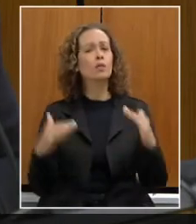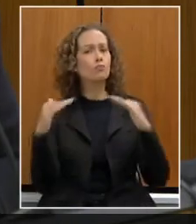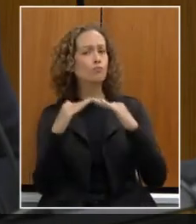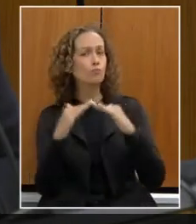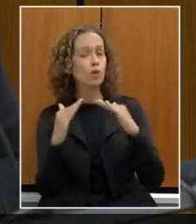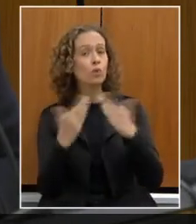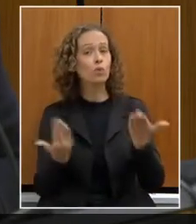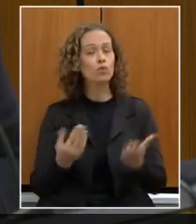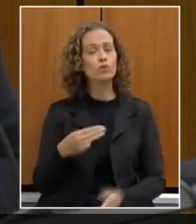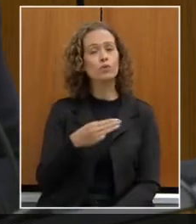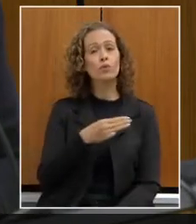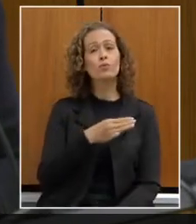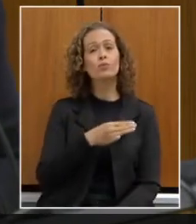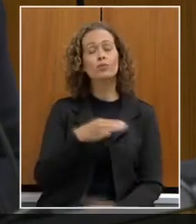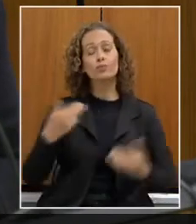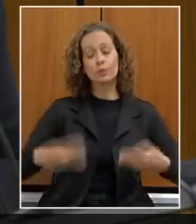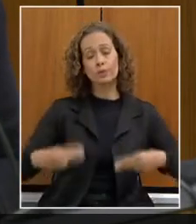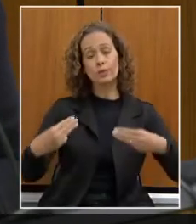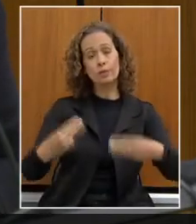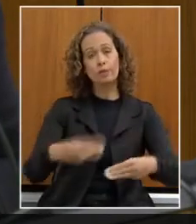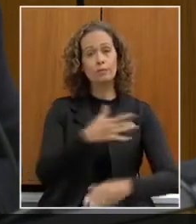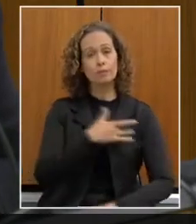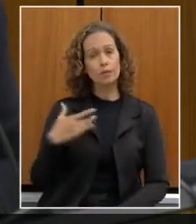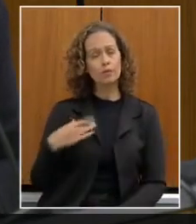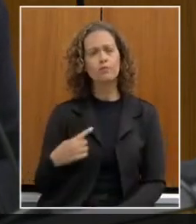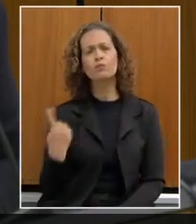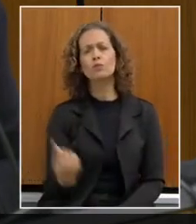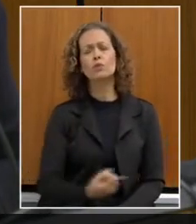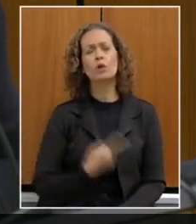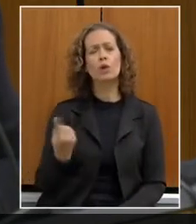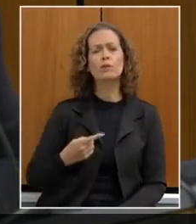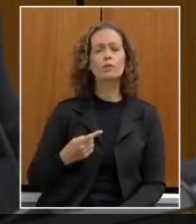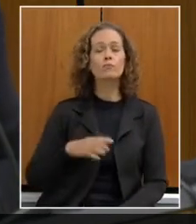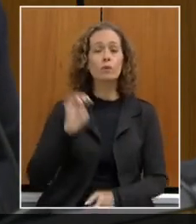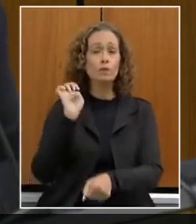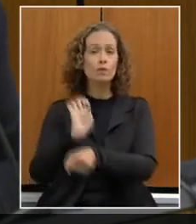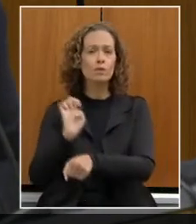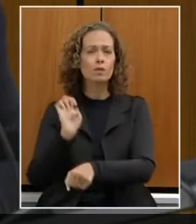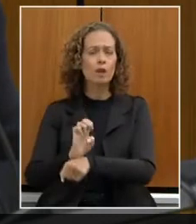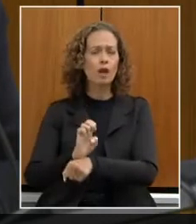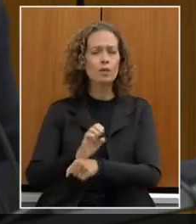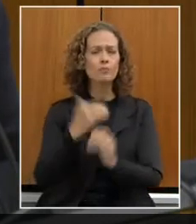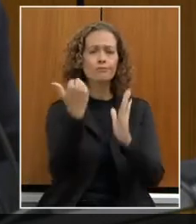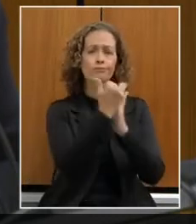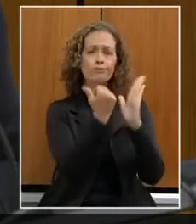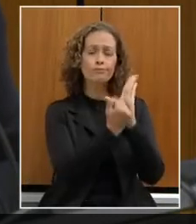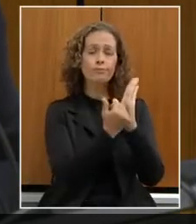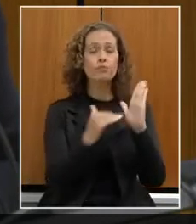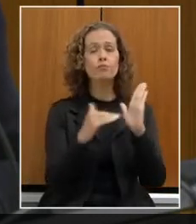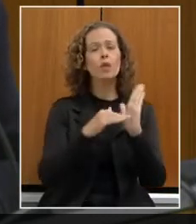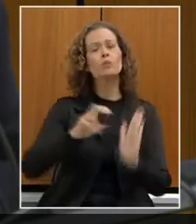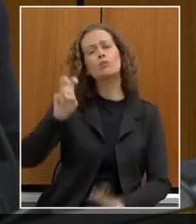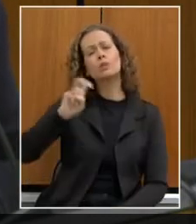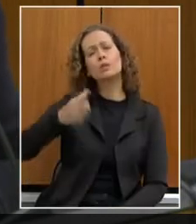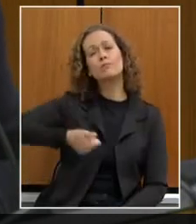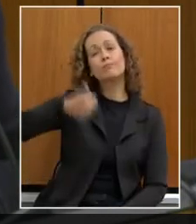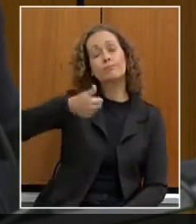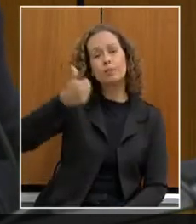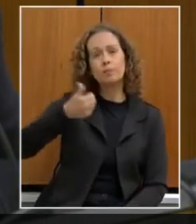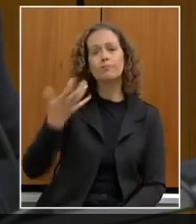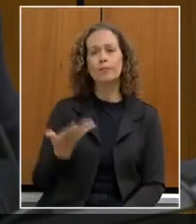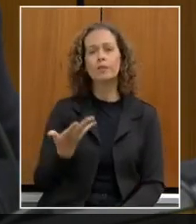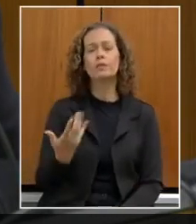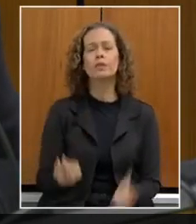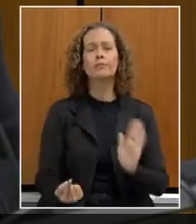estamos aí entre os 5 primeiros estados que mais vacinam duas doses que é a imunidade qualquer outro